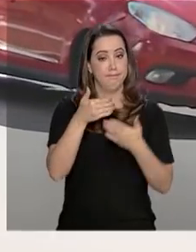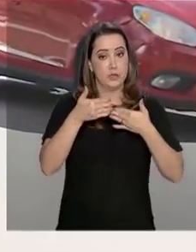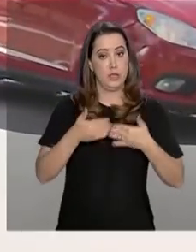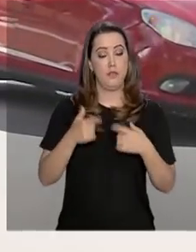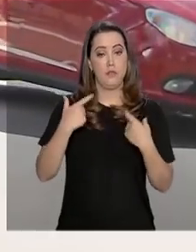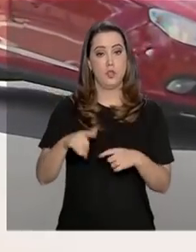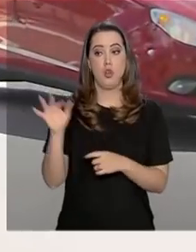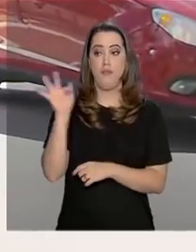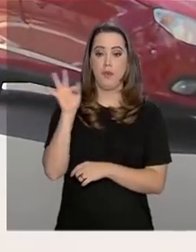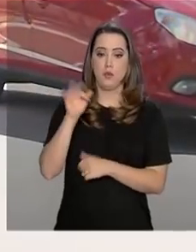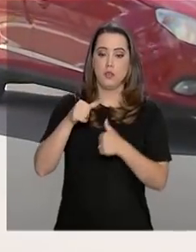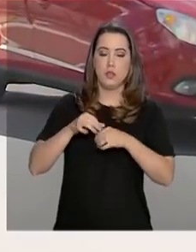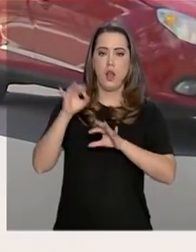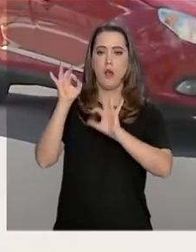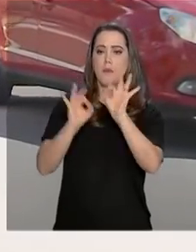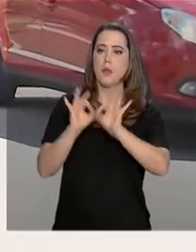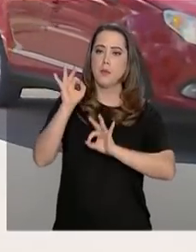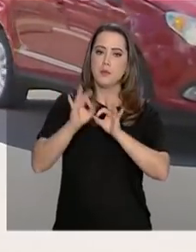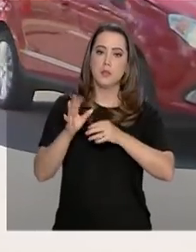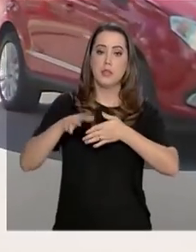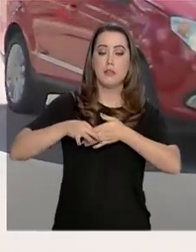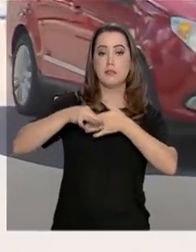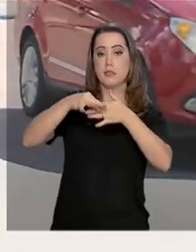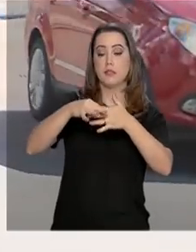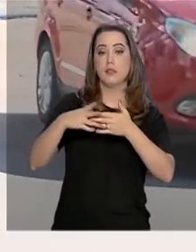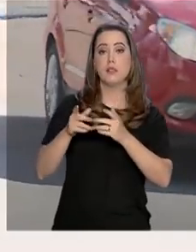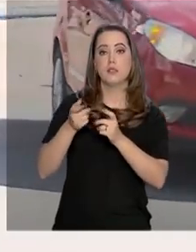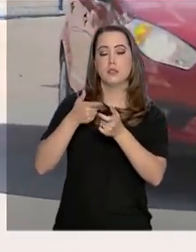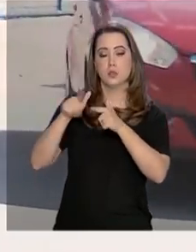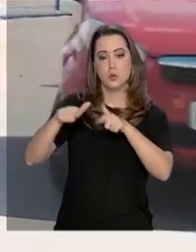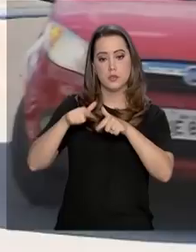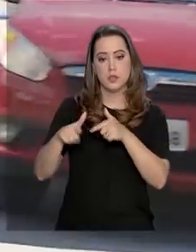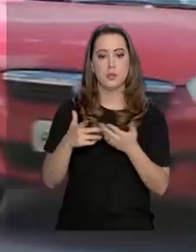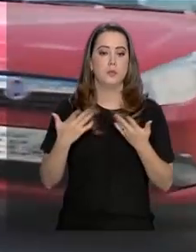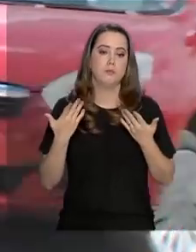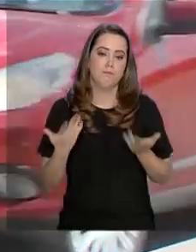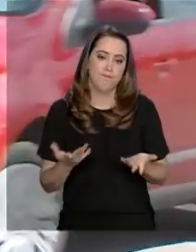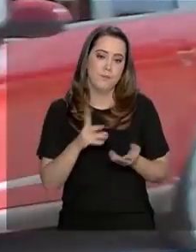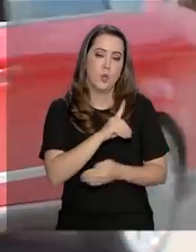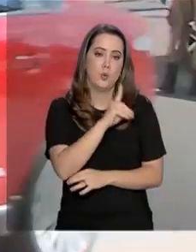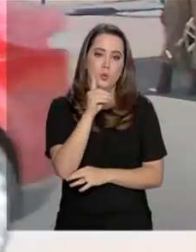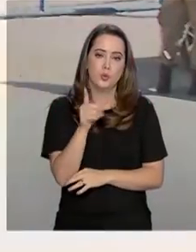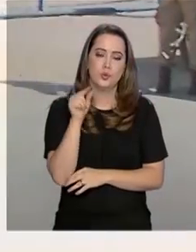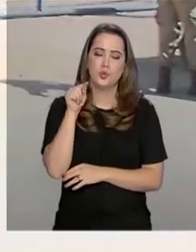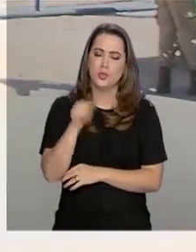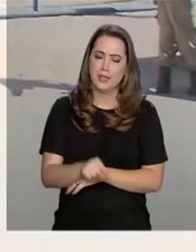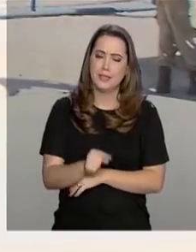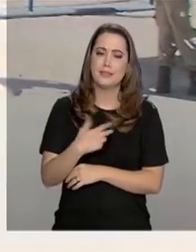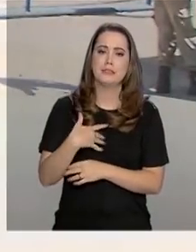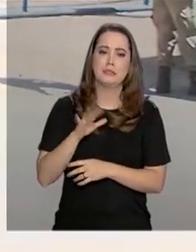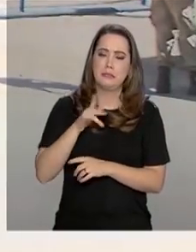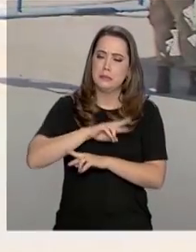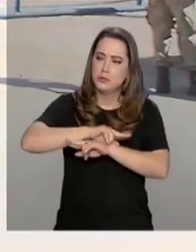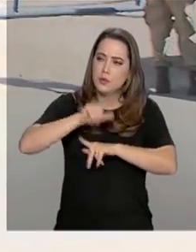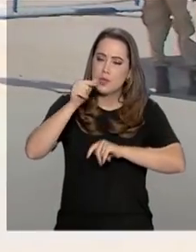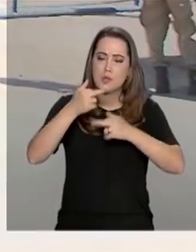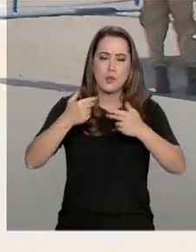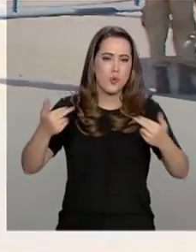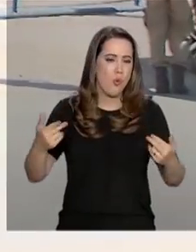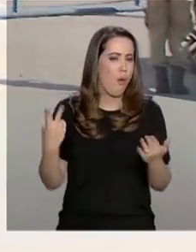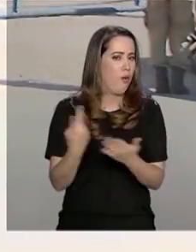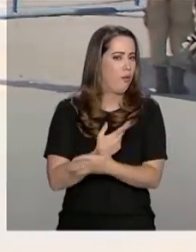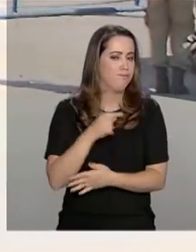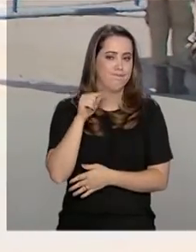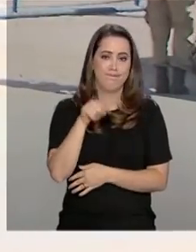faculdade em que está montado o posto de comando das operações. Como não podia deixar de ser, o dia aqui foi bastante intenso. A gente